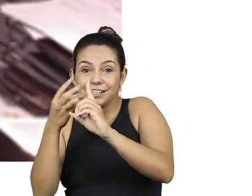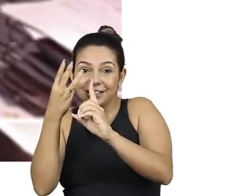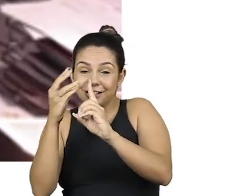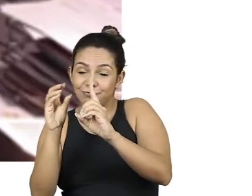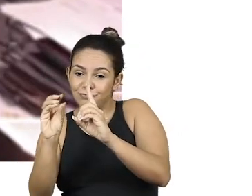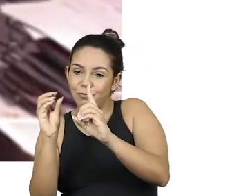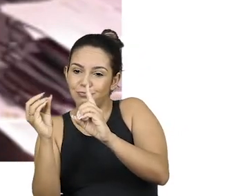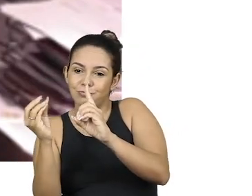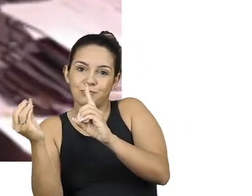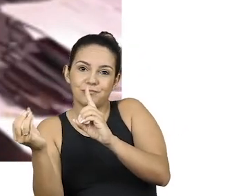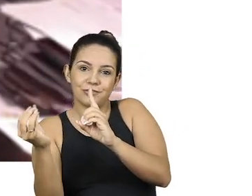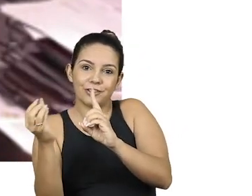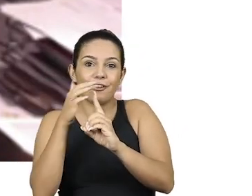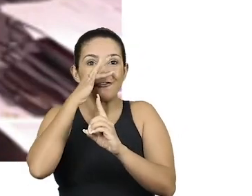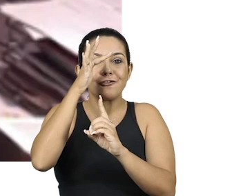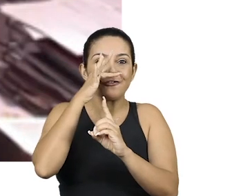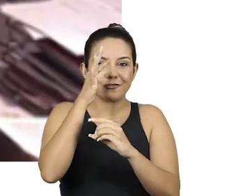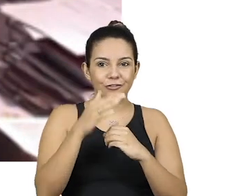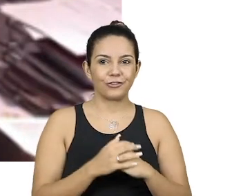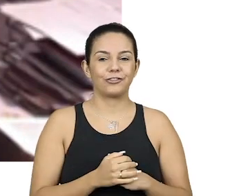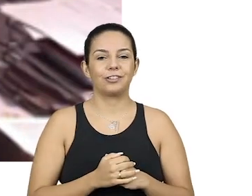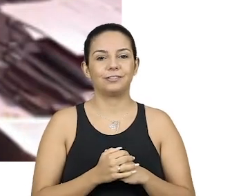3 brotações de flor.